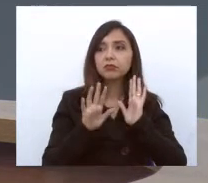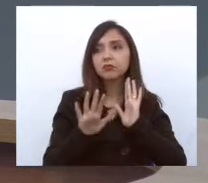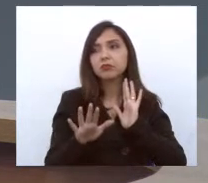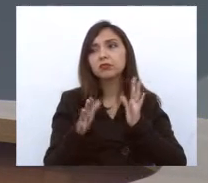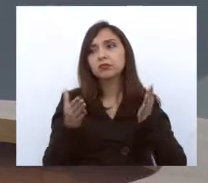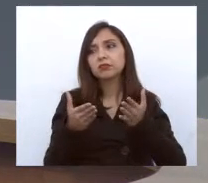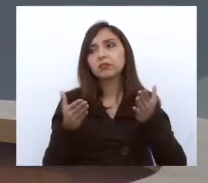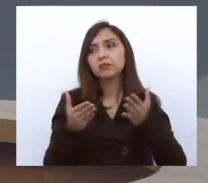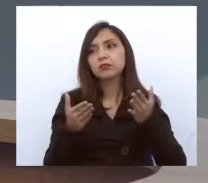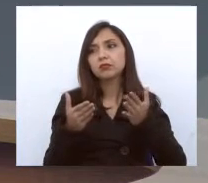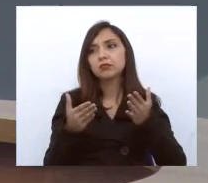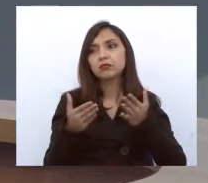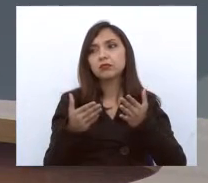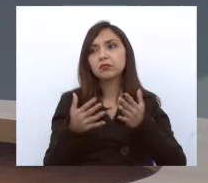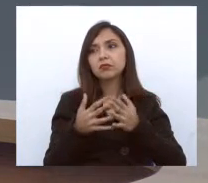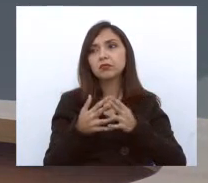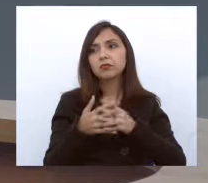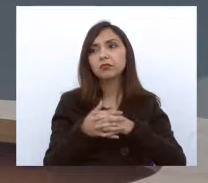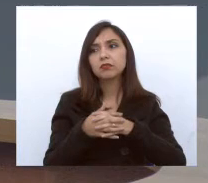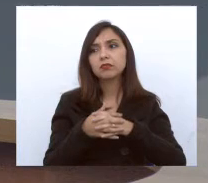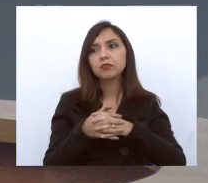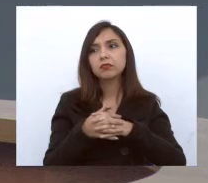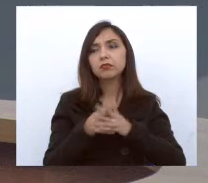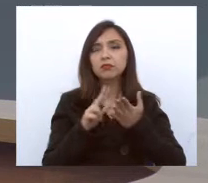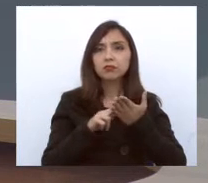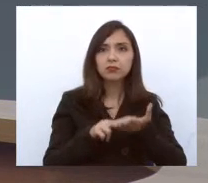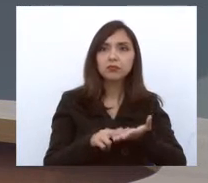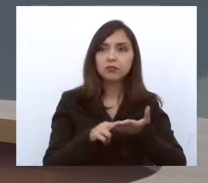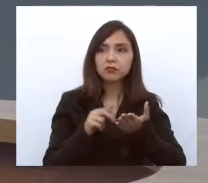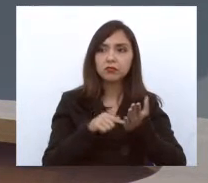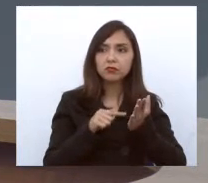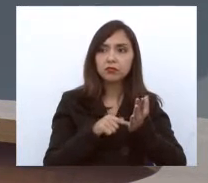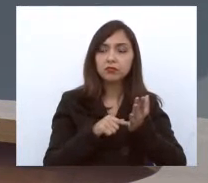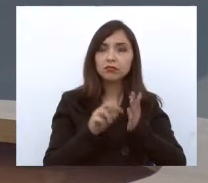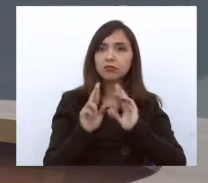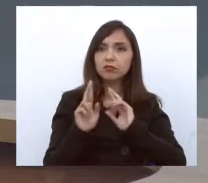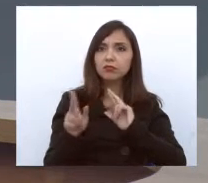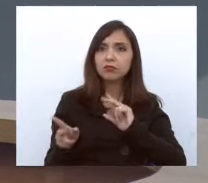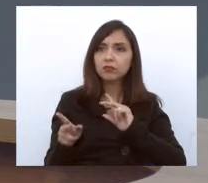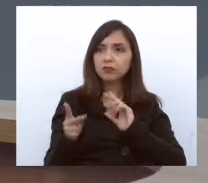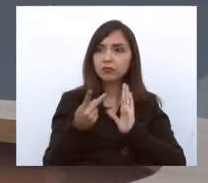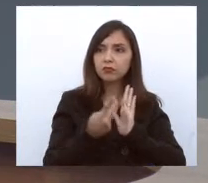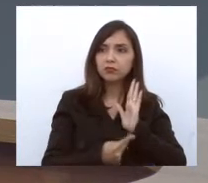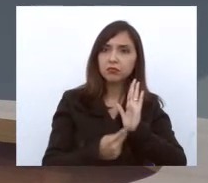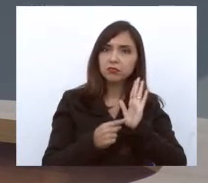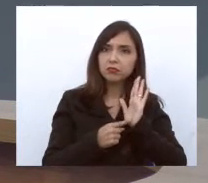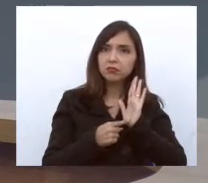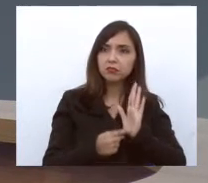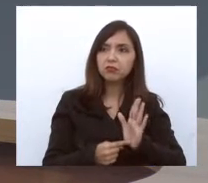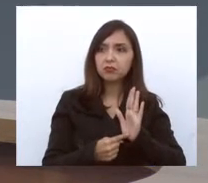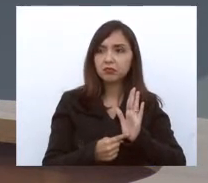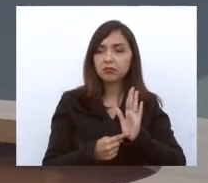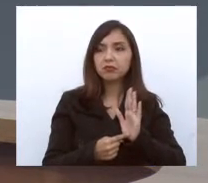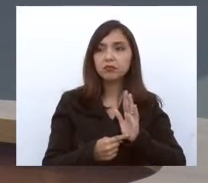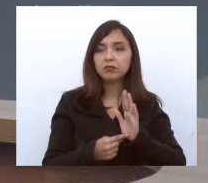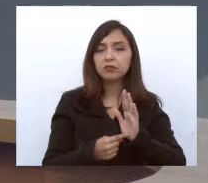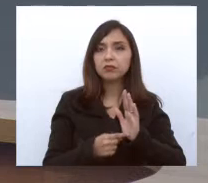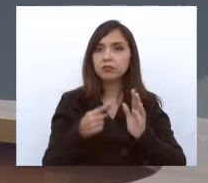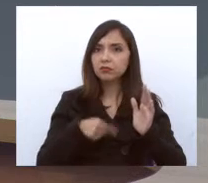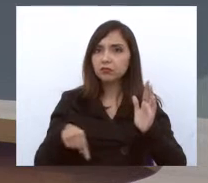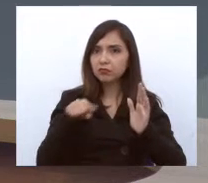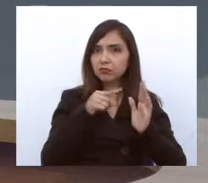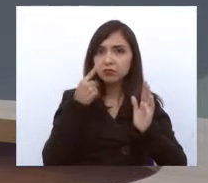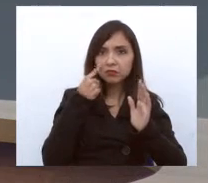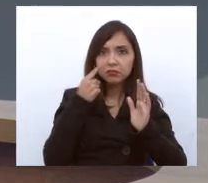me questionou, porque eu vi o encaminhamento de forma diferente do projeto apresentado. Nós